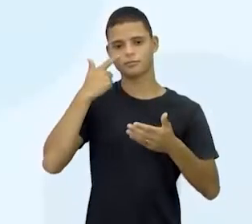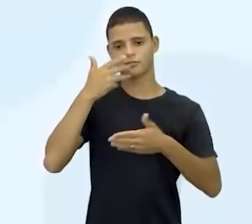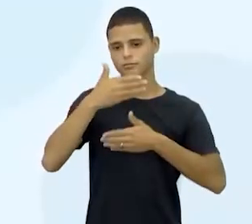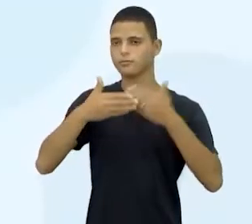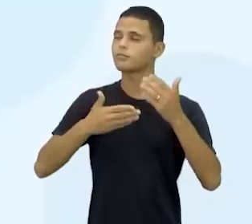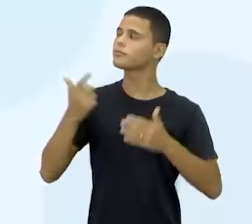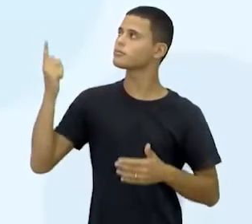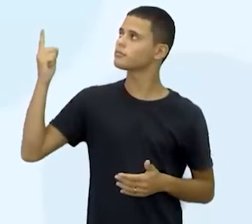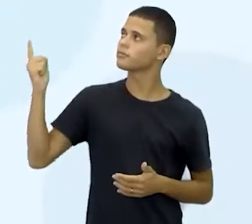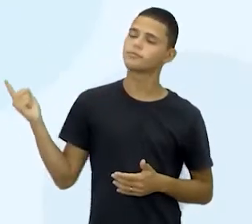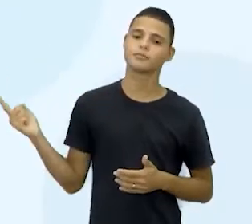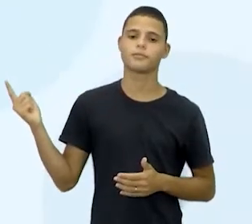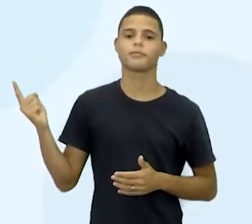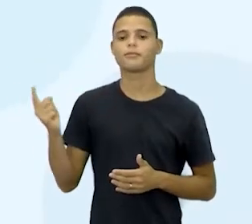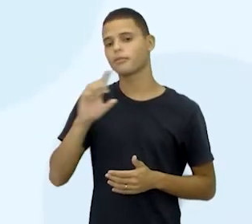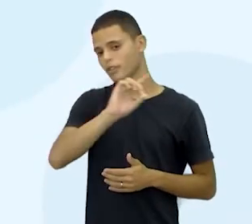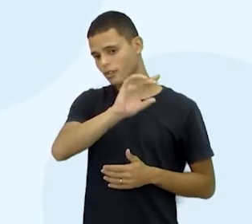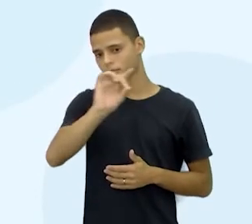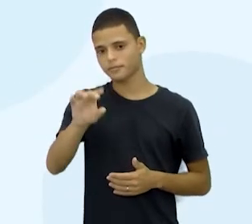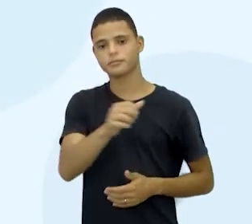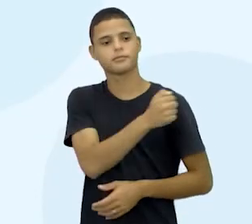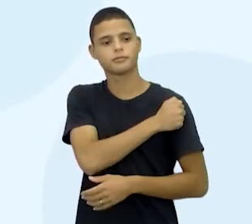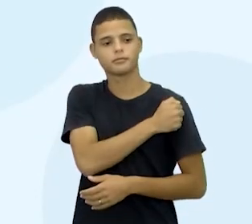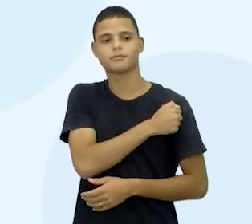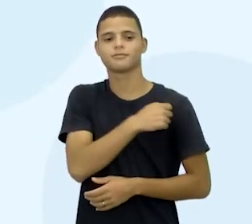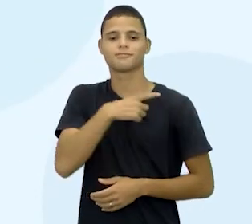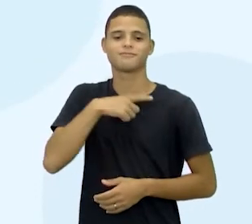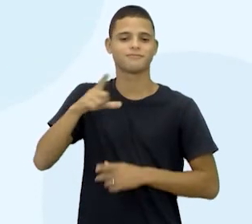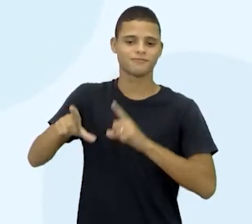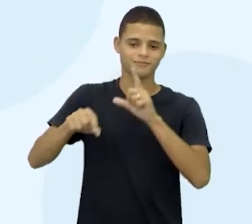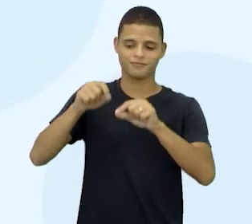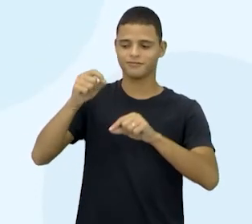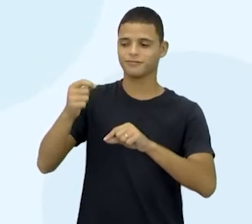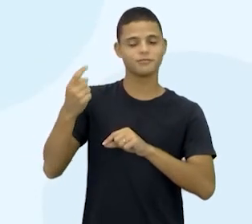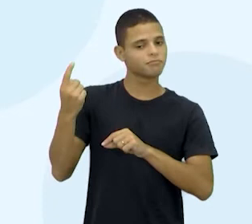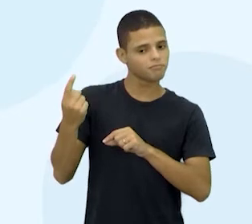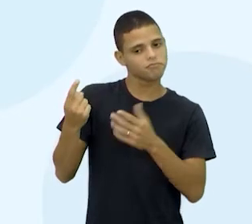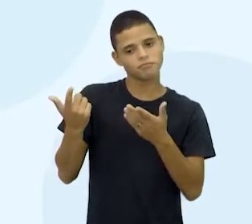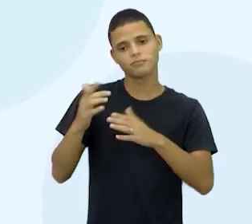cada estudante deve selecionar uma ou mais